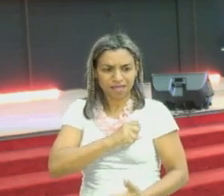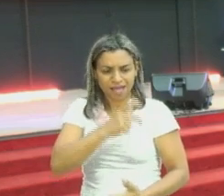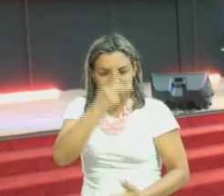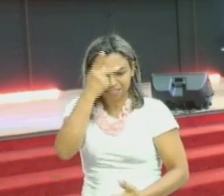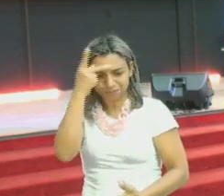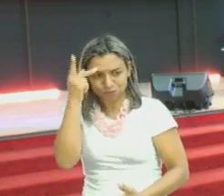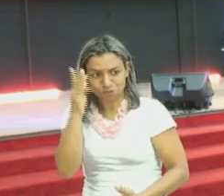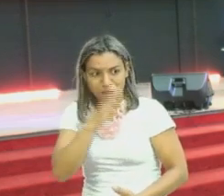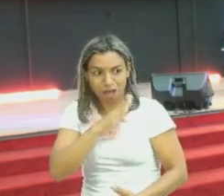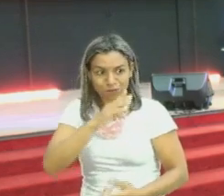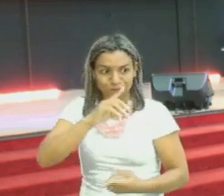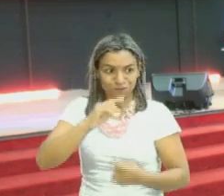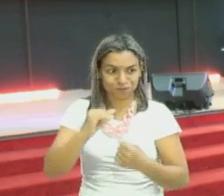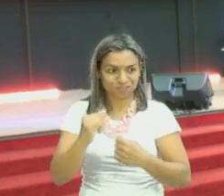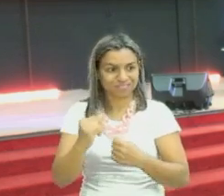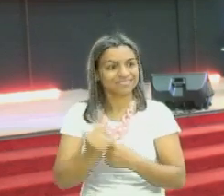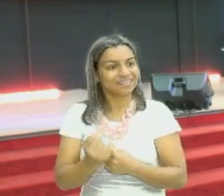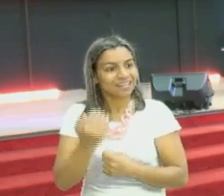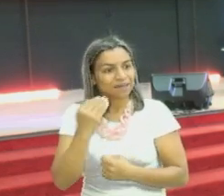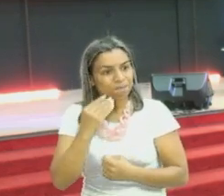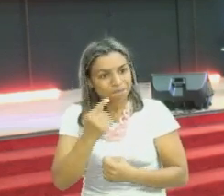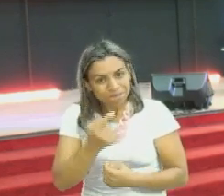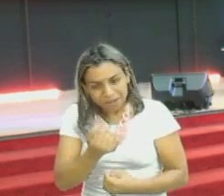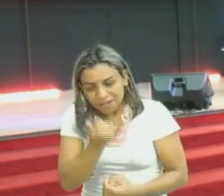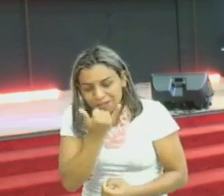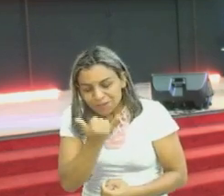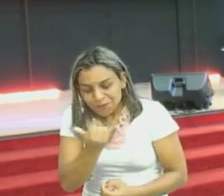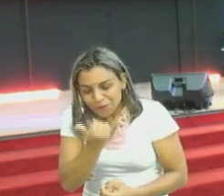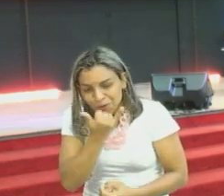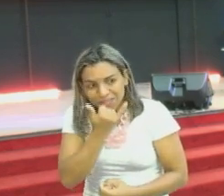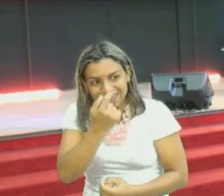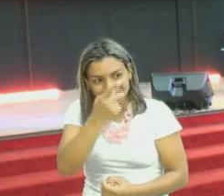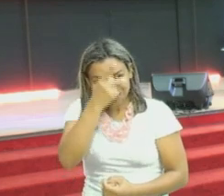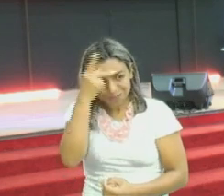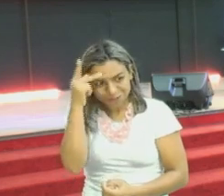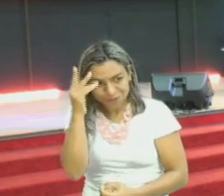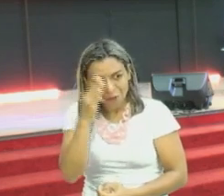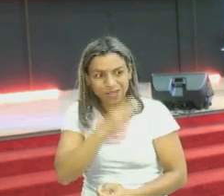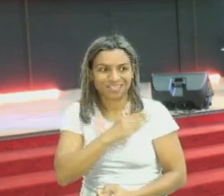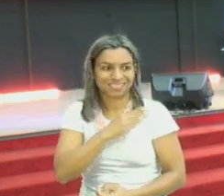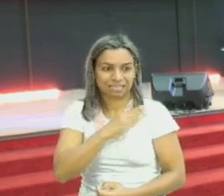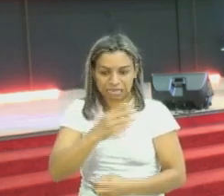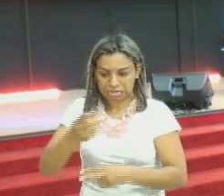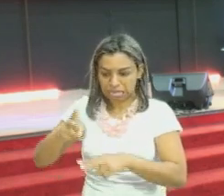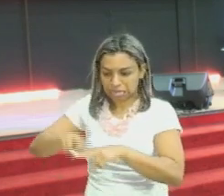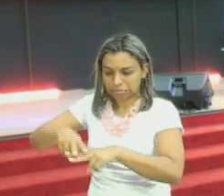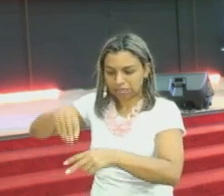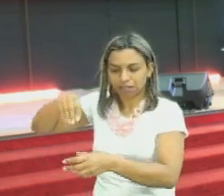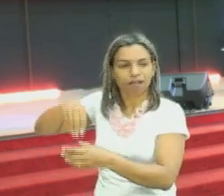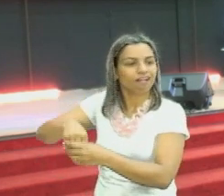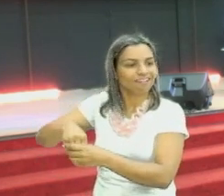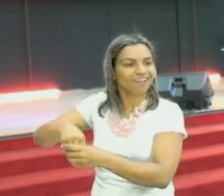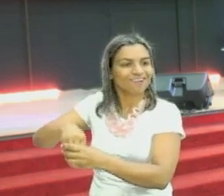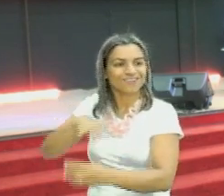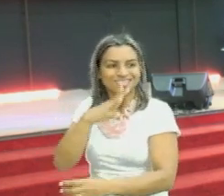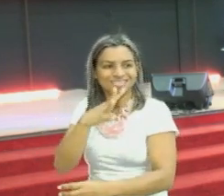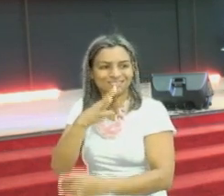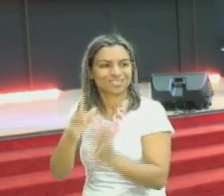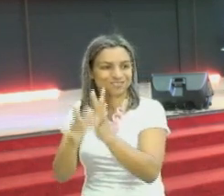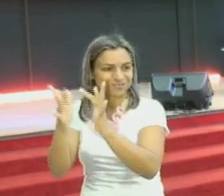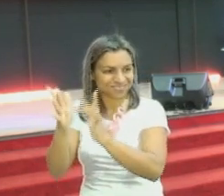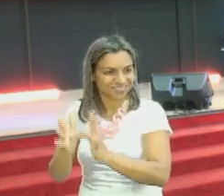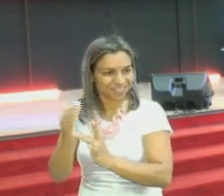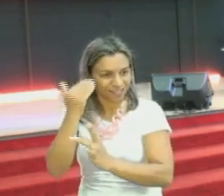vossos inimigos. E naquela cela solitária, ele nasceu de novo